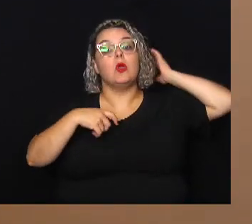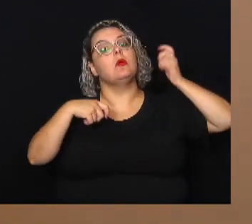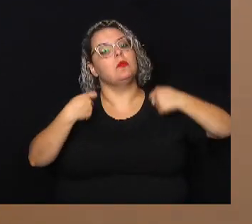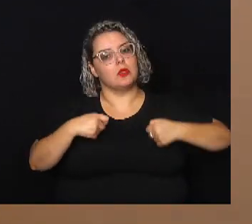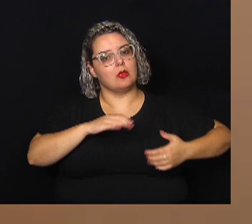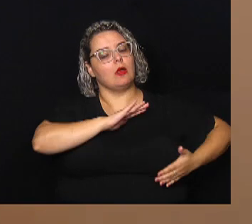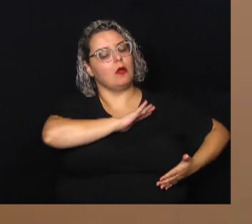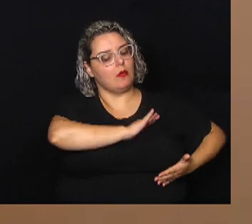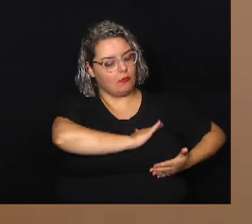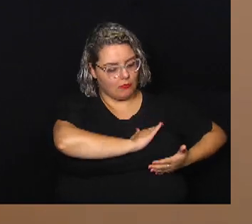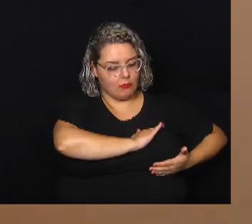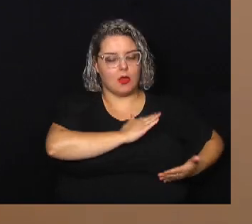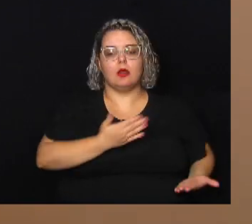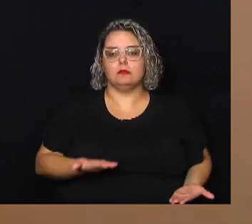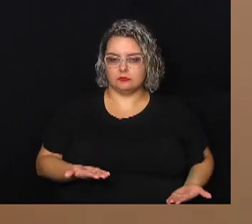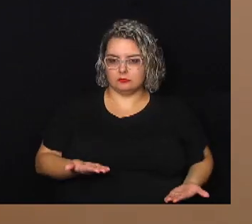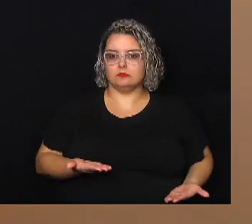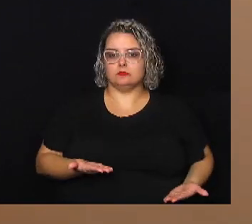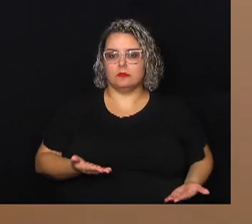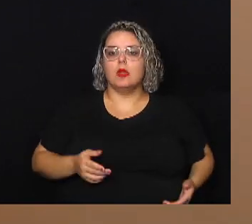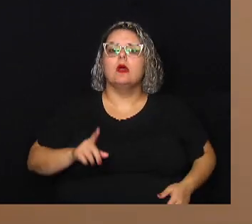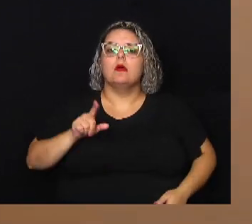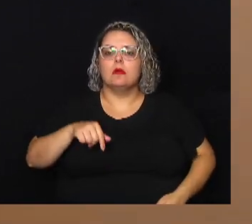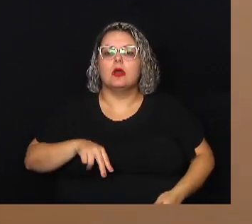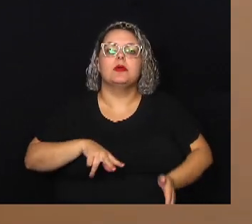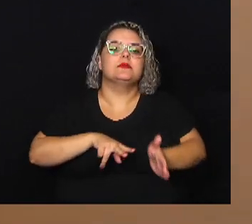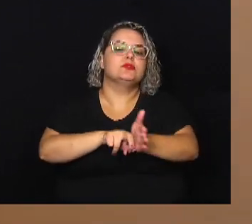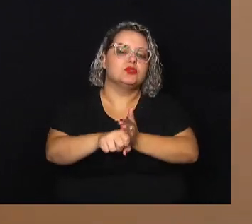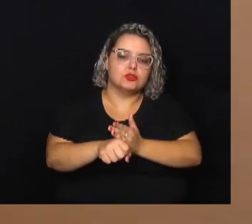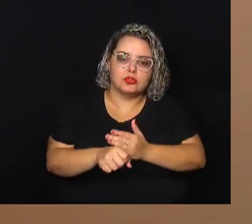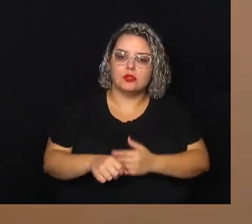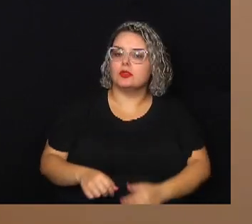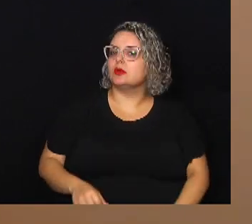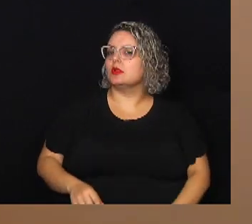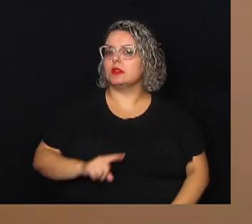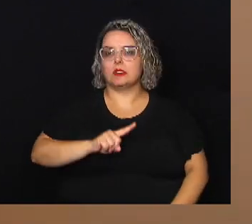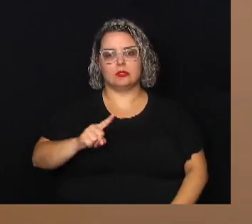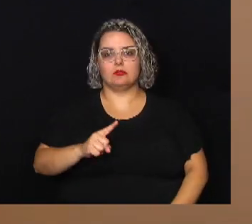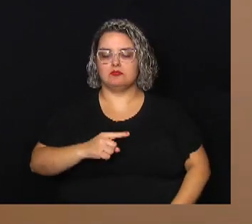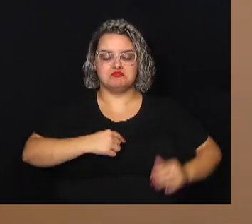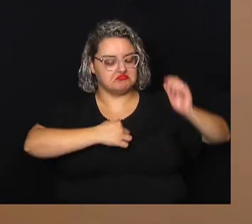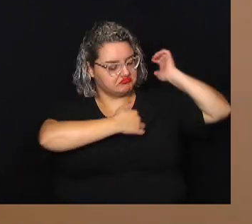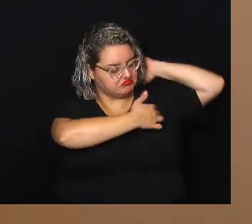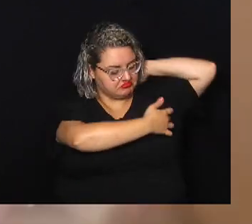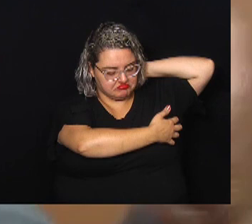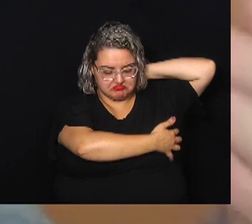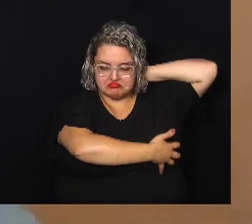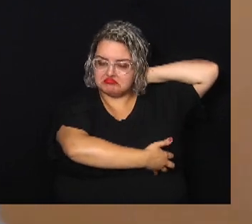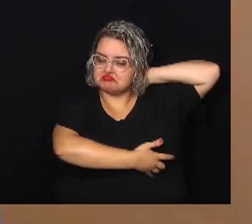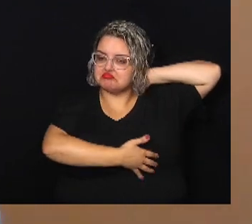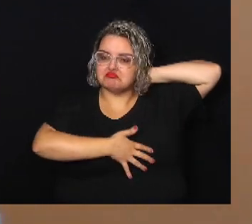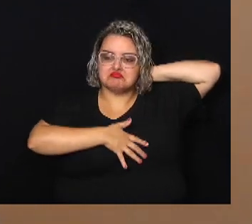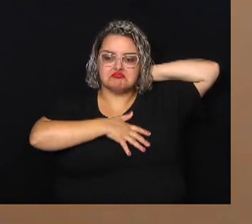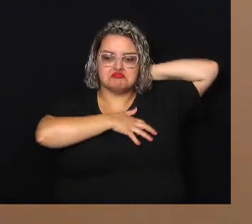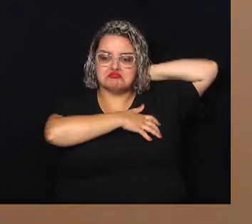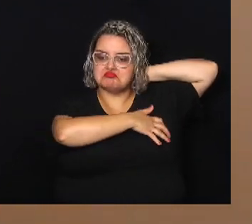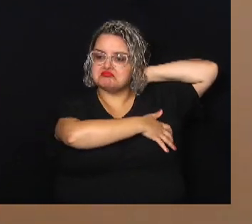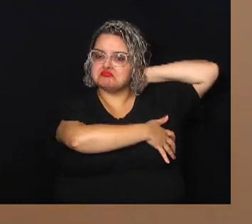mamografia. A mamografia vai diagnosticar aquelas lesões que não são palpáveis, onde muitas vezes a